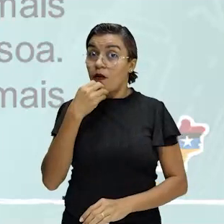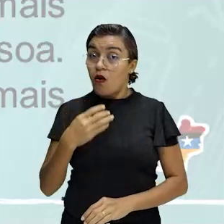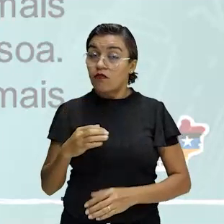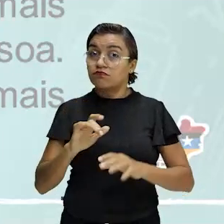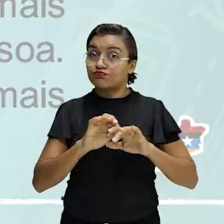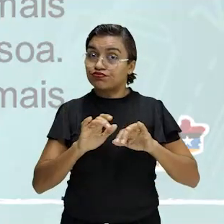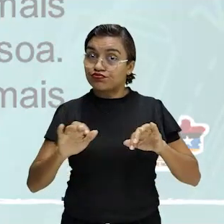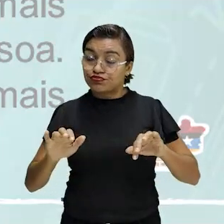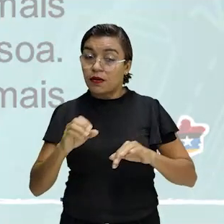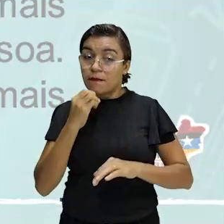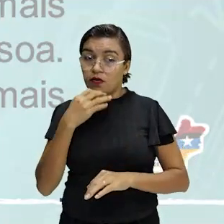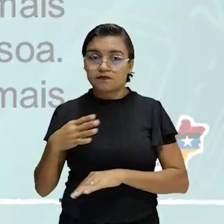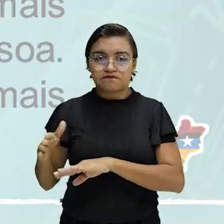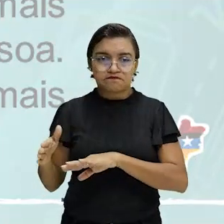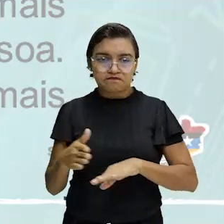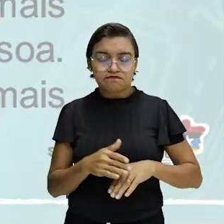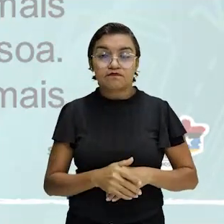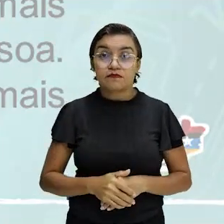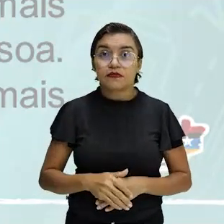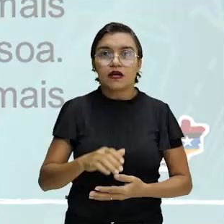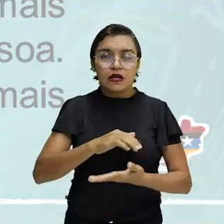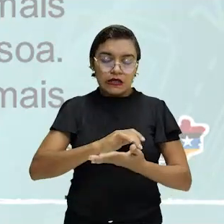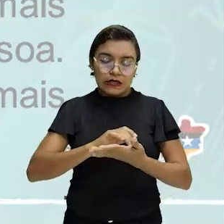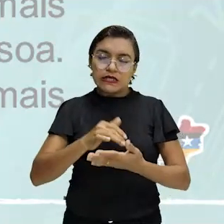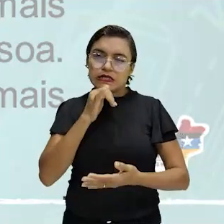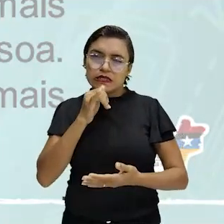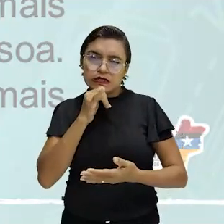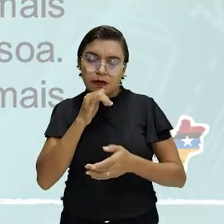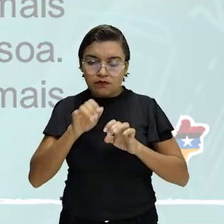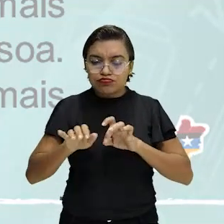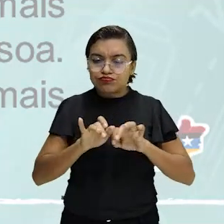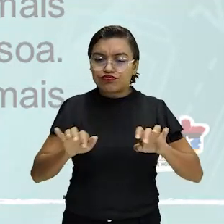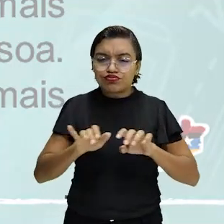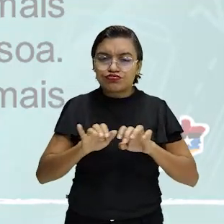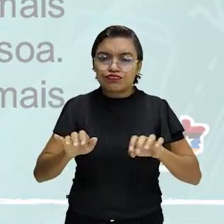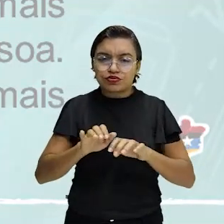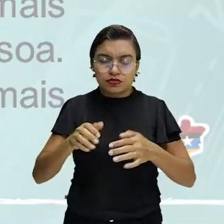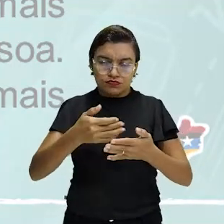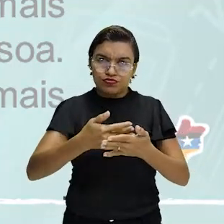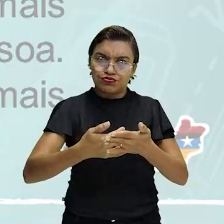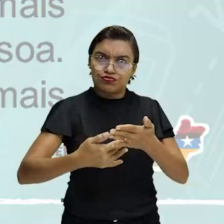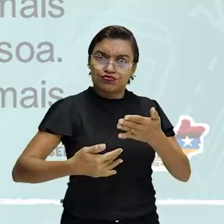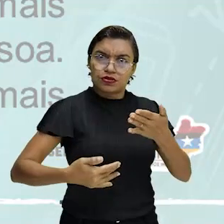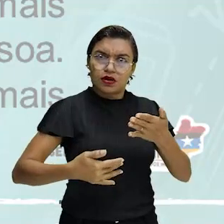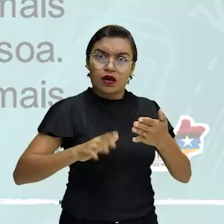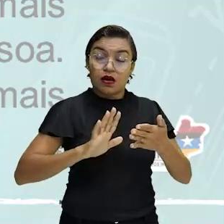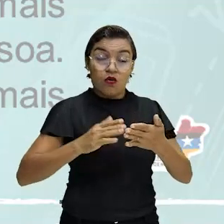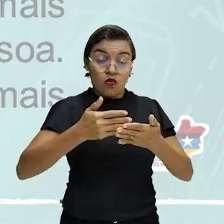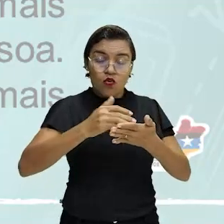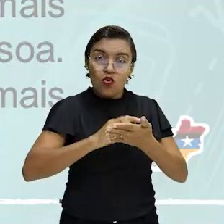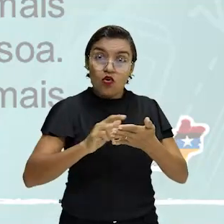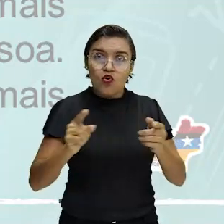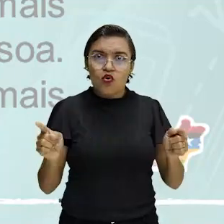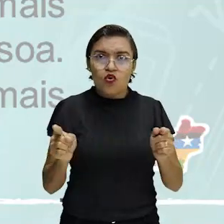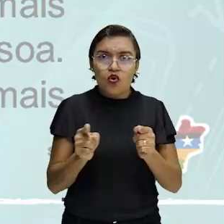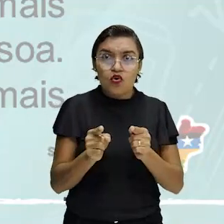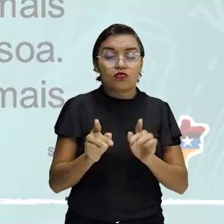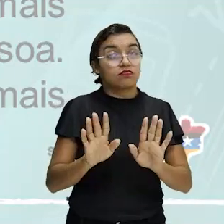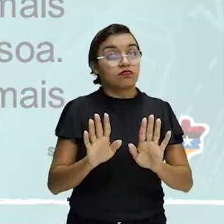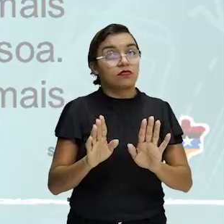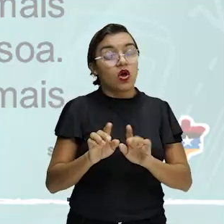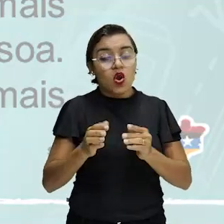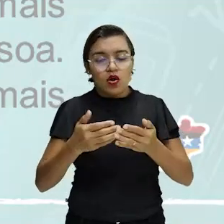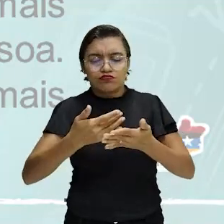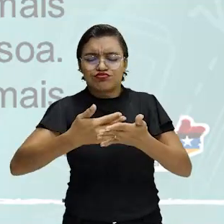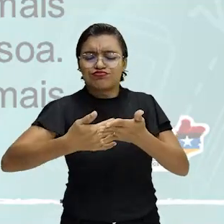objetivo. Escreva e-mails curtos. Deixe seu e-mail tão curto quanto for possível. Escrever um e-mail longo é um caminho para que